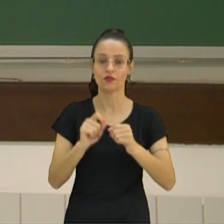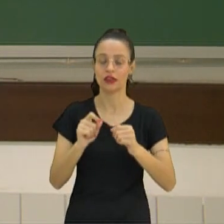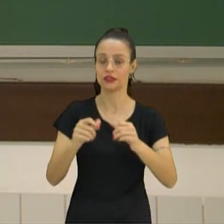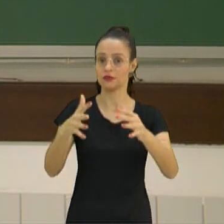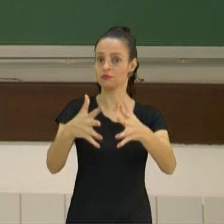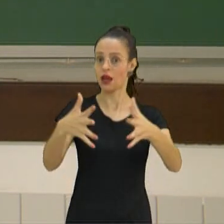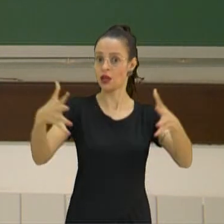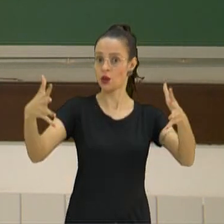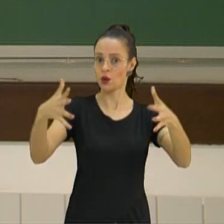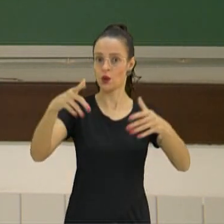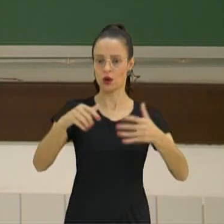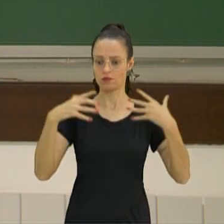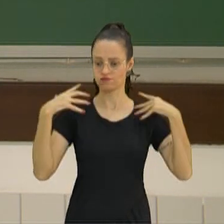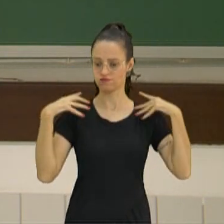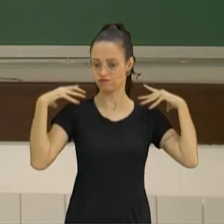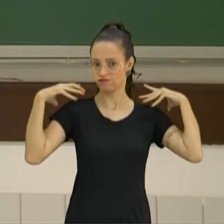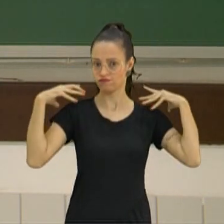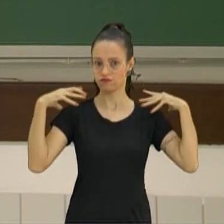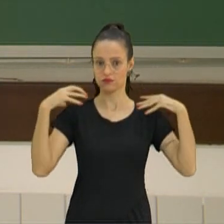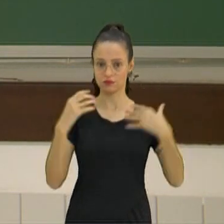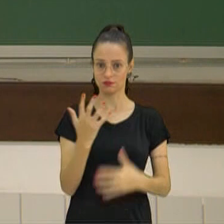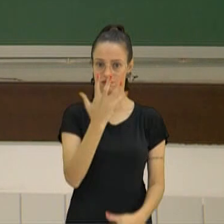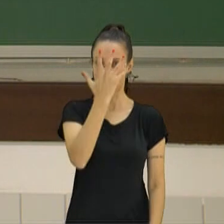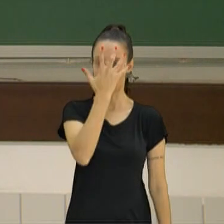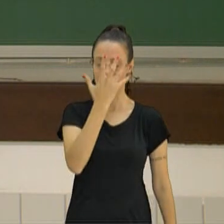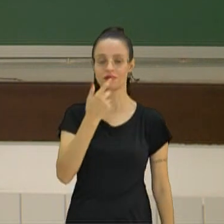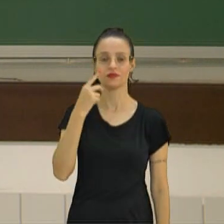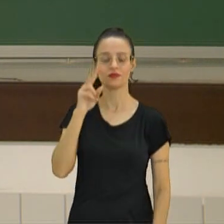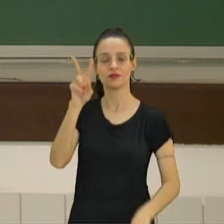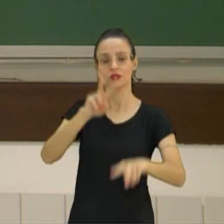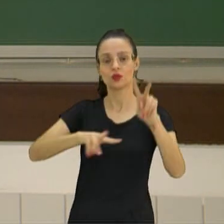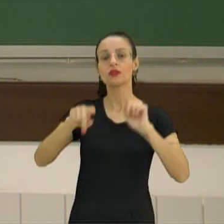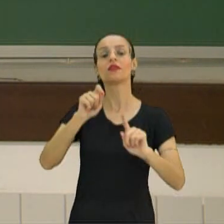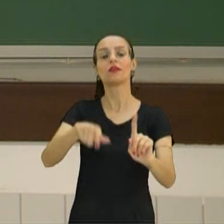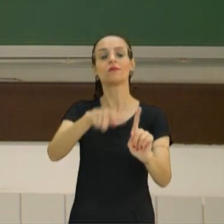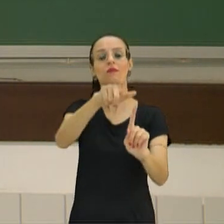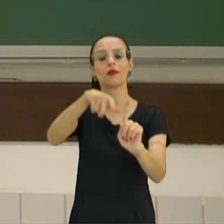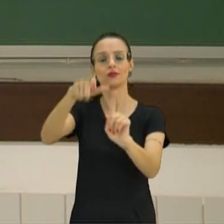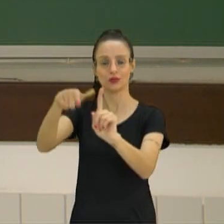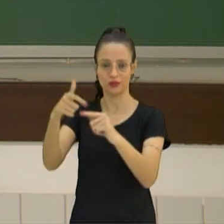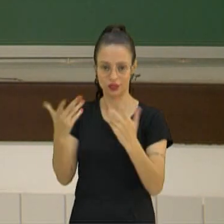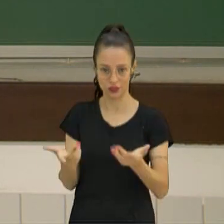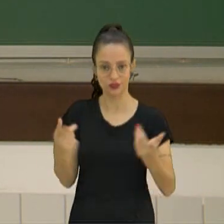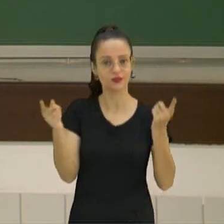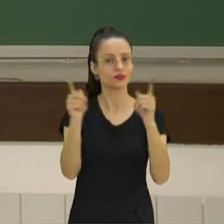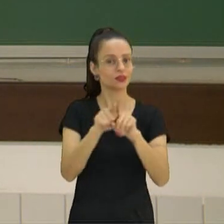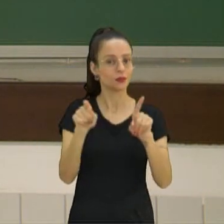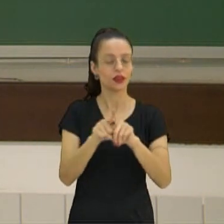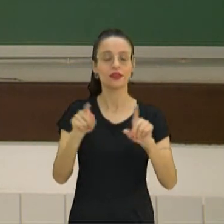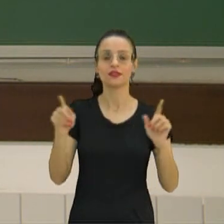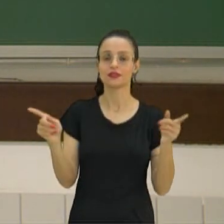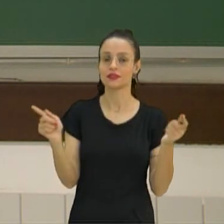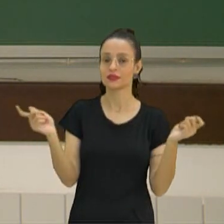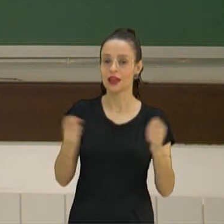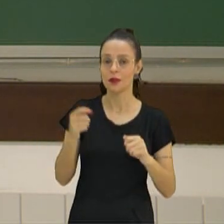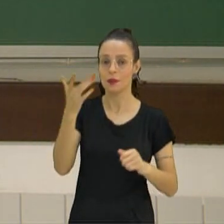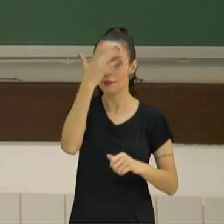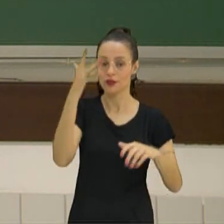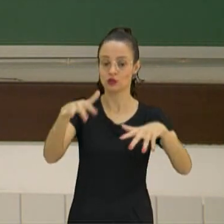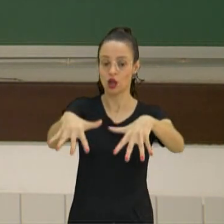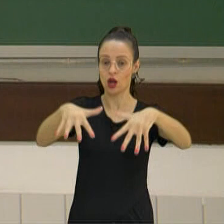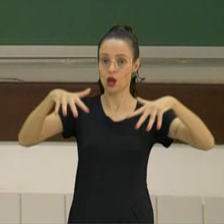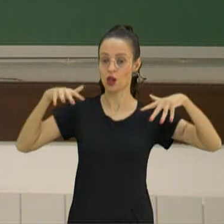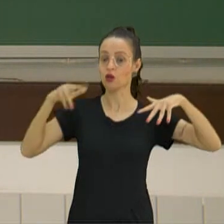no palco e da visualização de quem eles eram, quais personagens eles eram, também ser ampliada para o público que estava